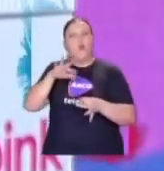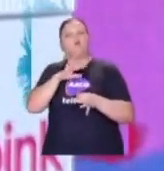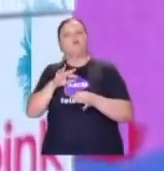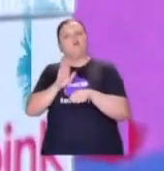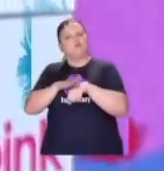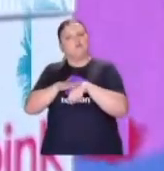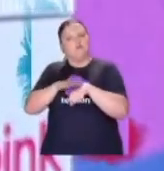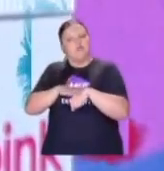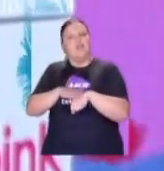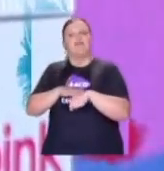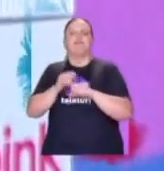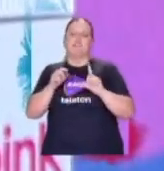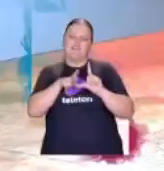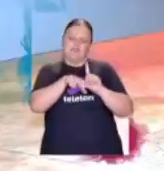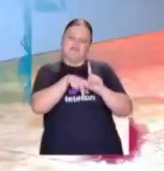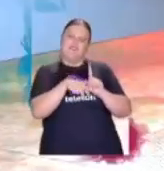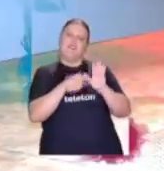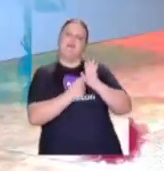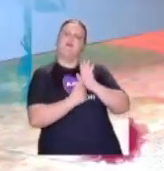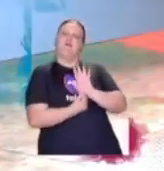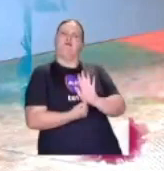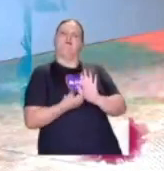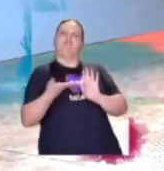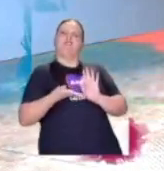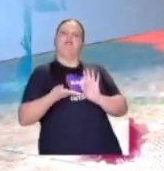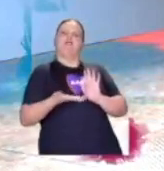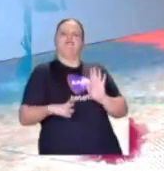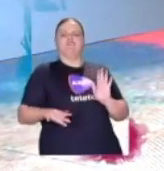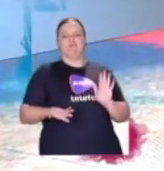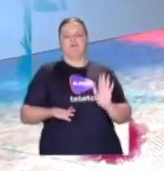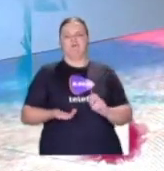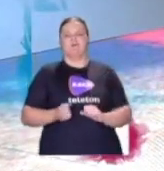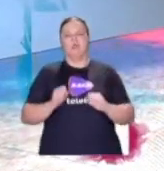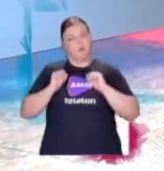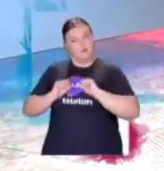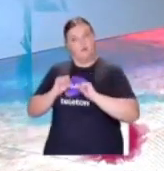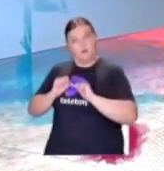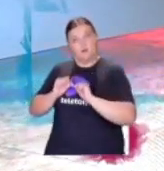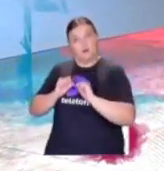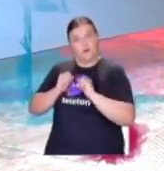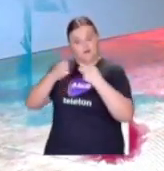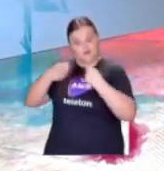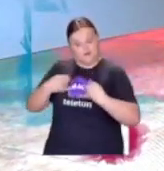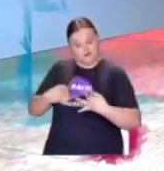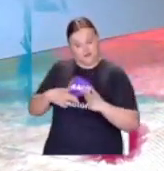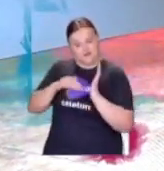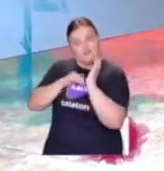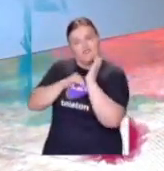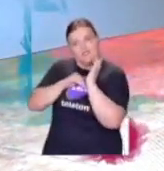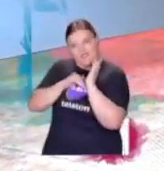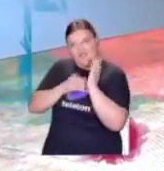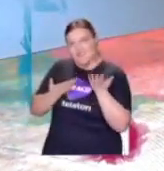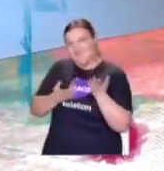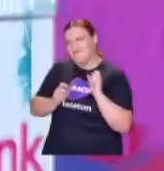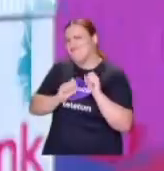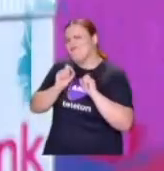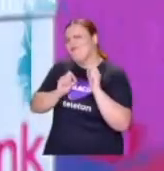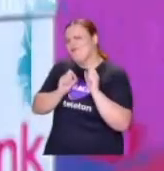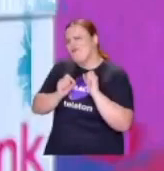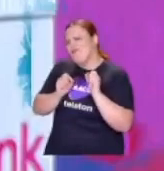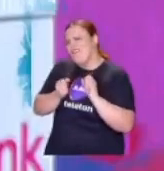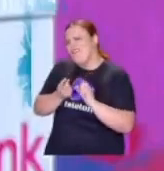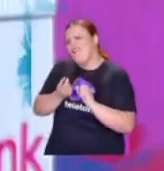Teleton. Maravilha! E você pode... contar pra gente, em segredo, só pra nós três aqui, por favor, qual é o valor da